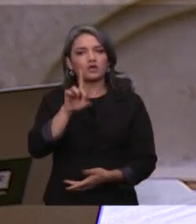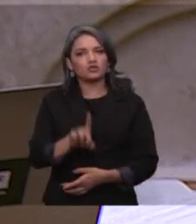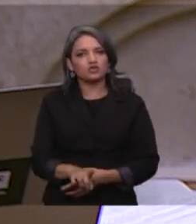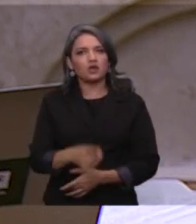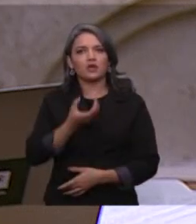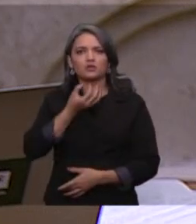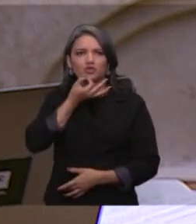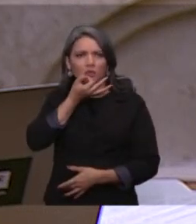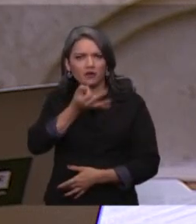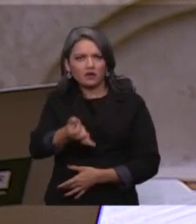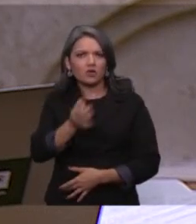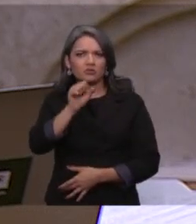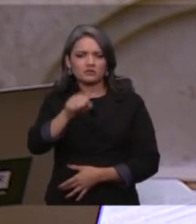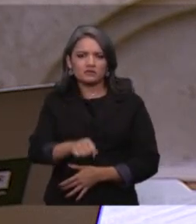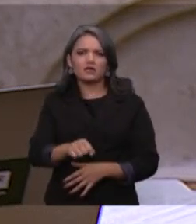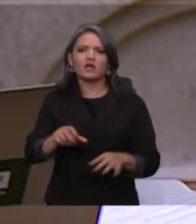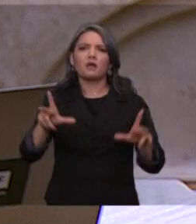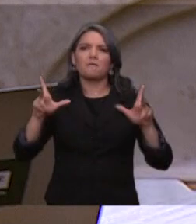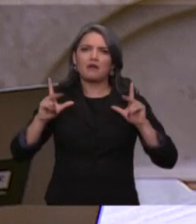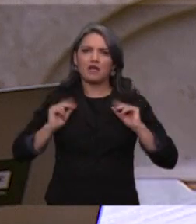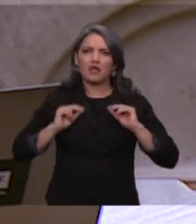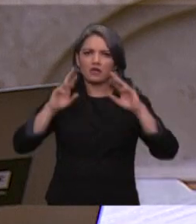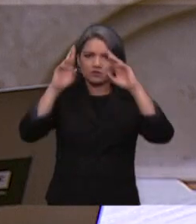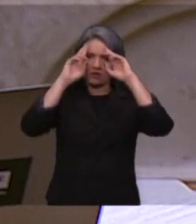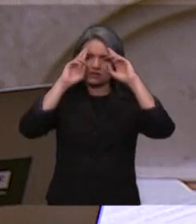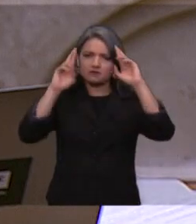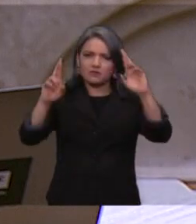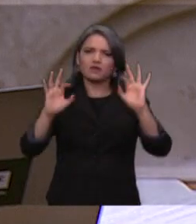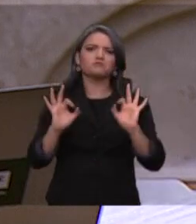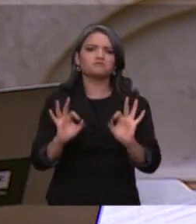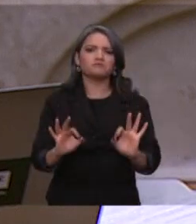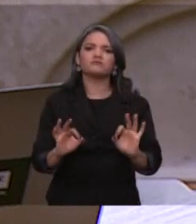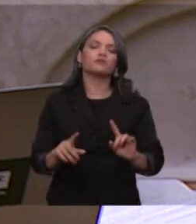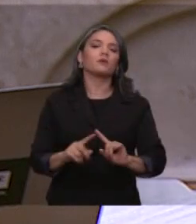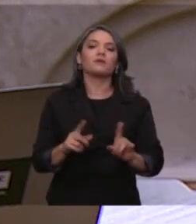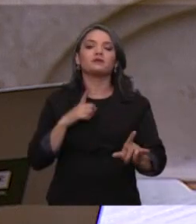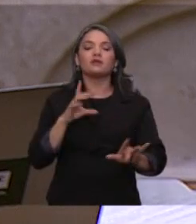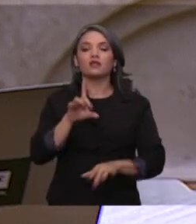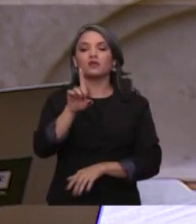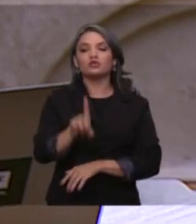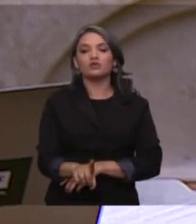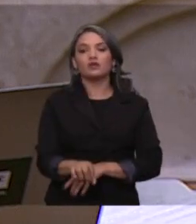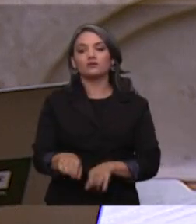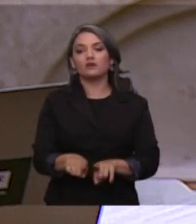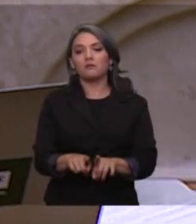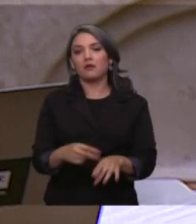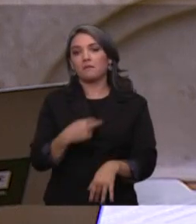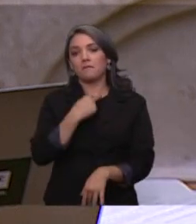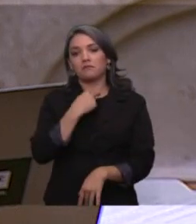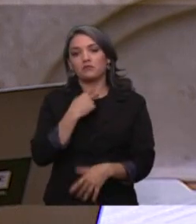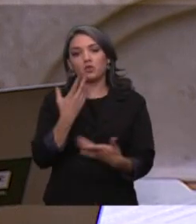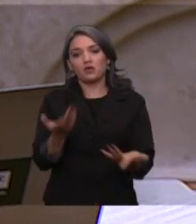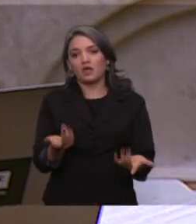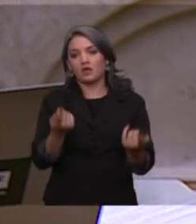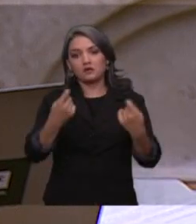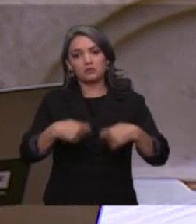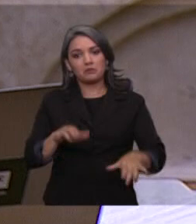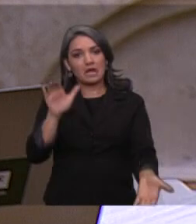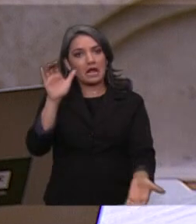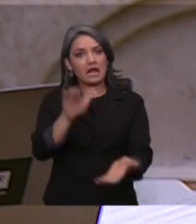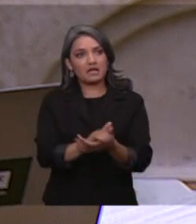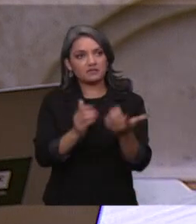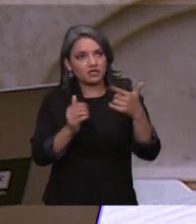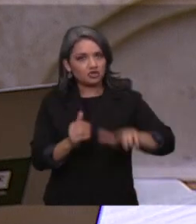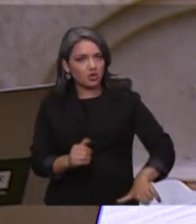entendimento e merece respeito e consideração. E tem, evidentemente, o direito de não se casar de novo e de